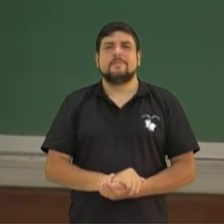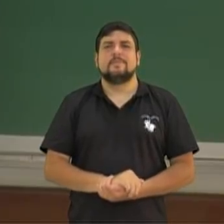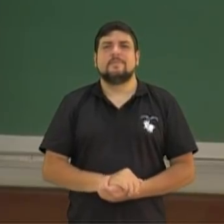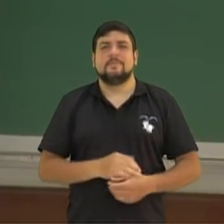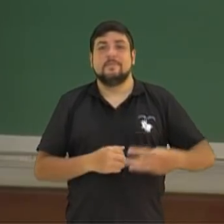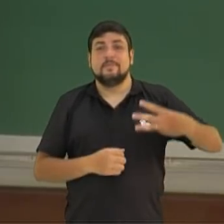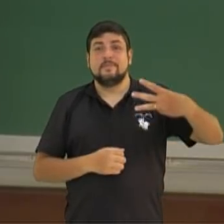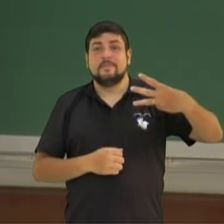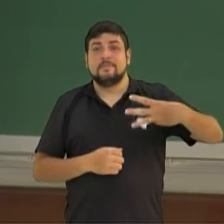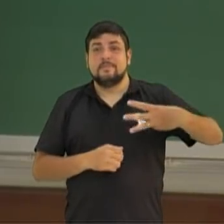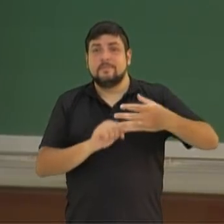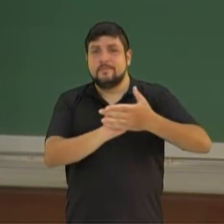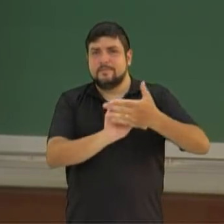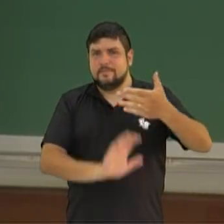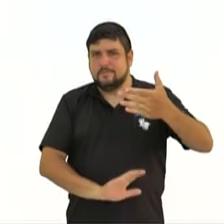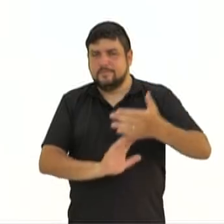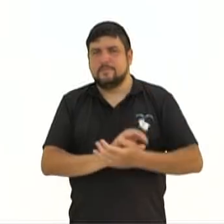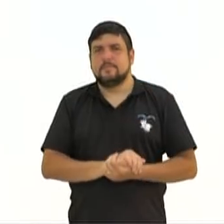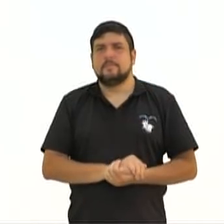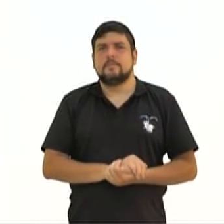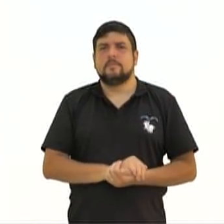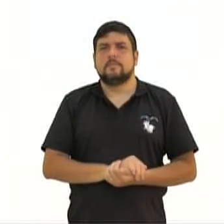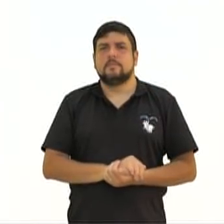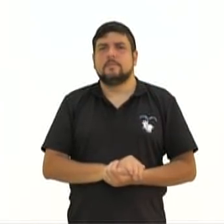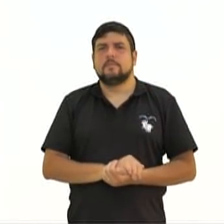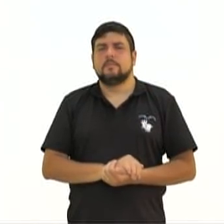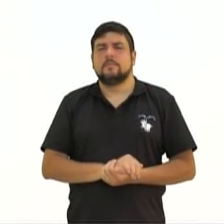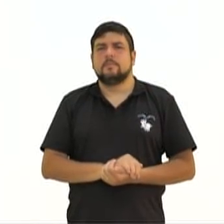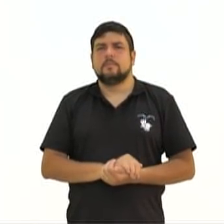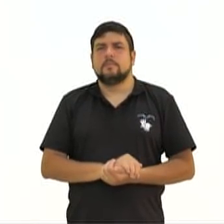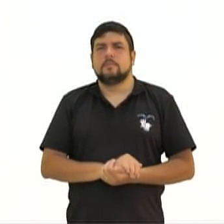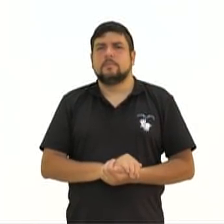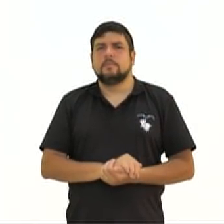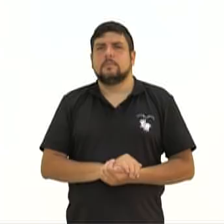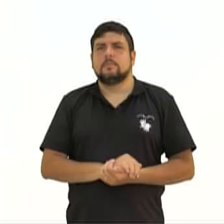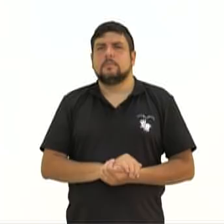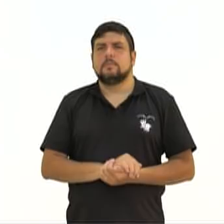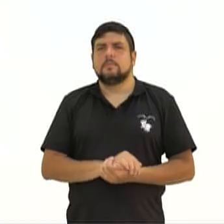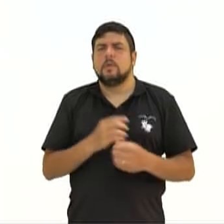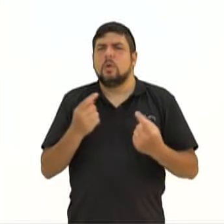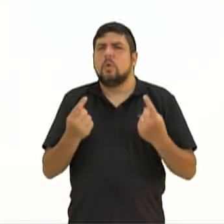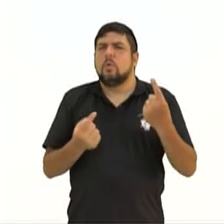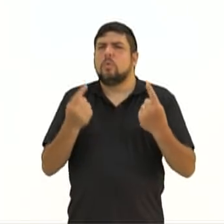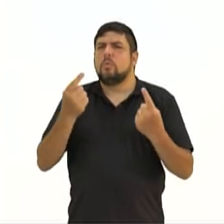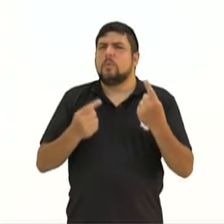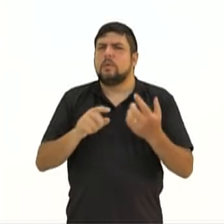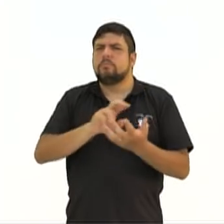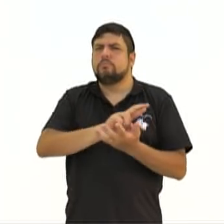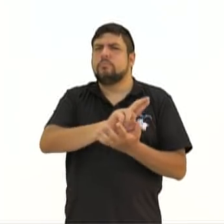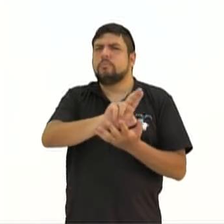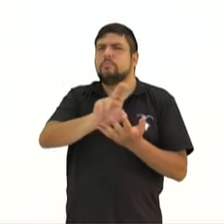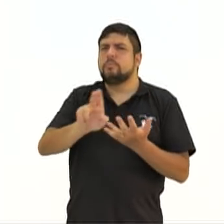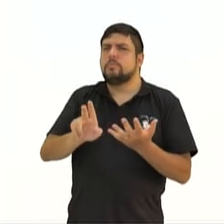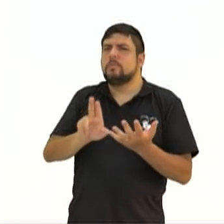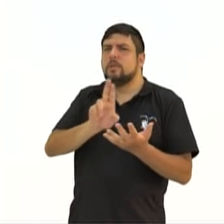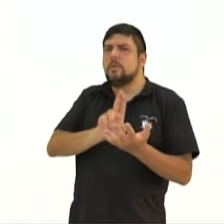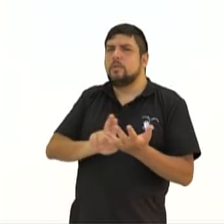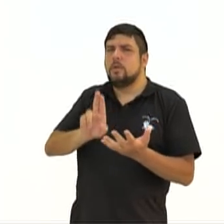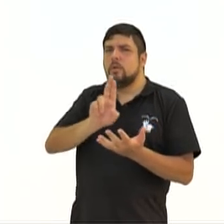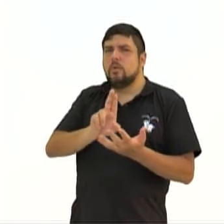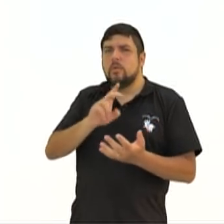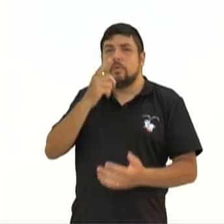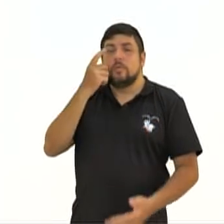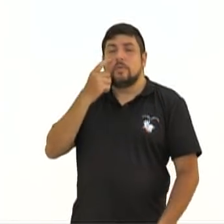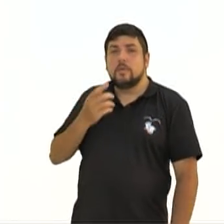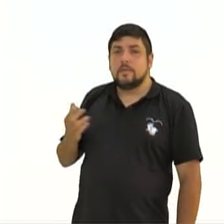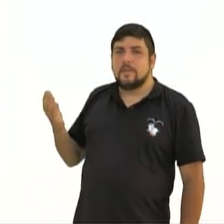Terceiro exercício nosso, então. Quais os diferentes usos que podemos dar para